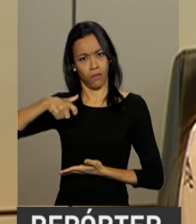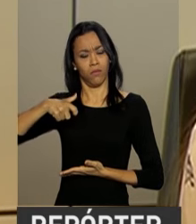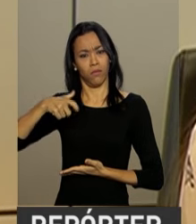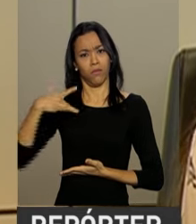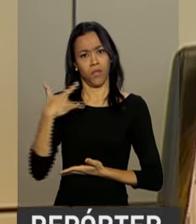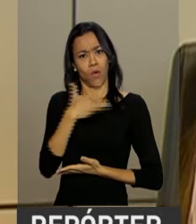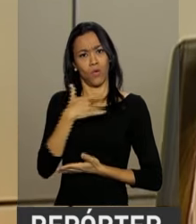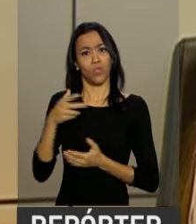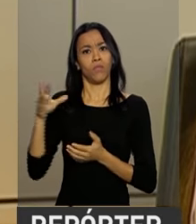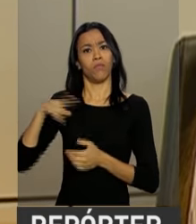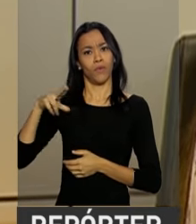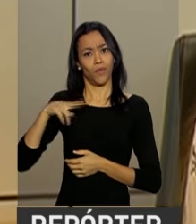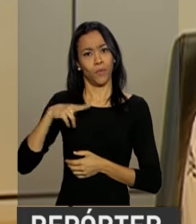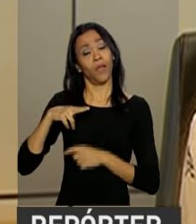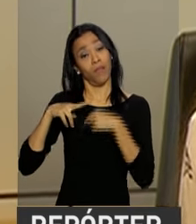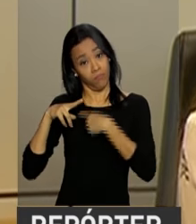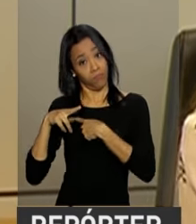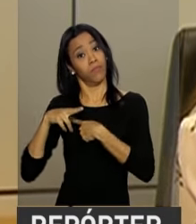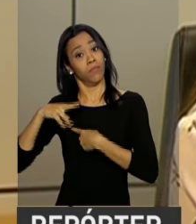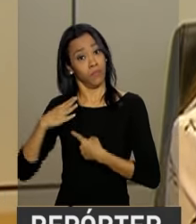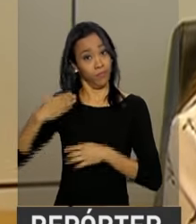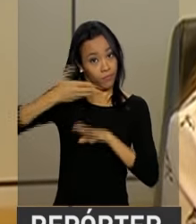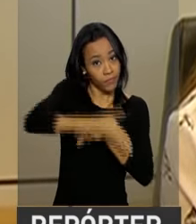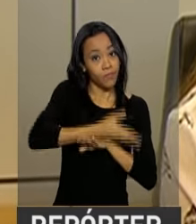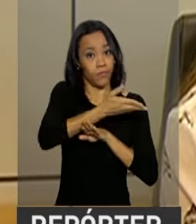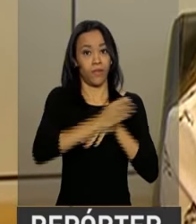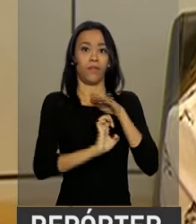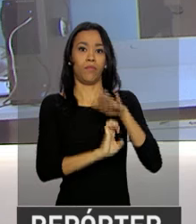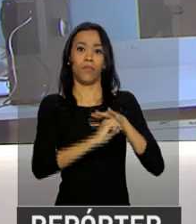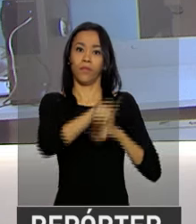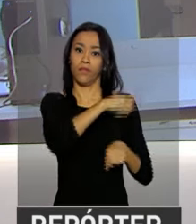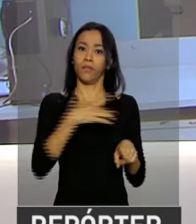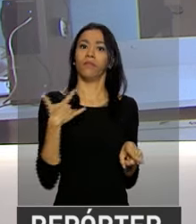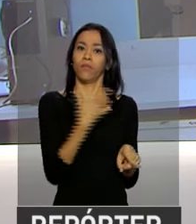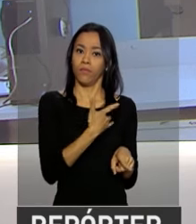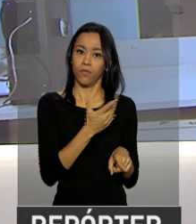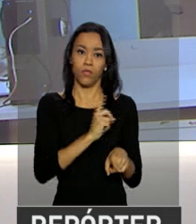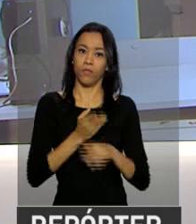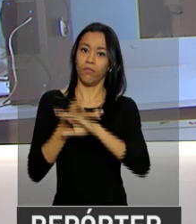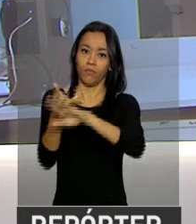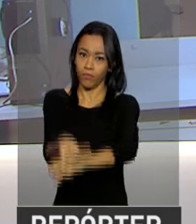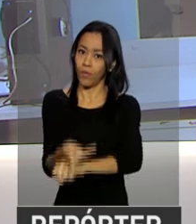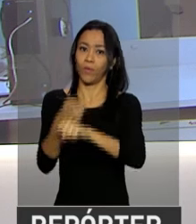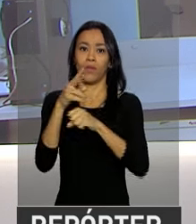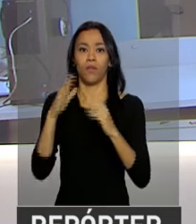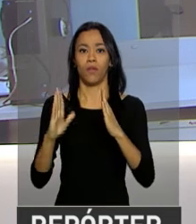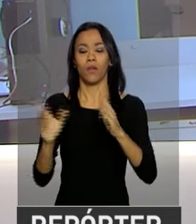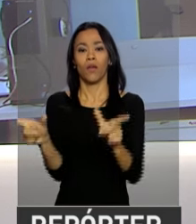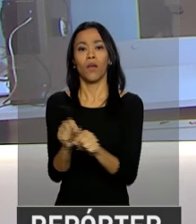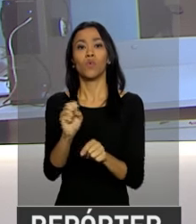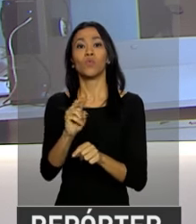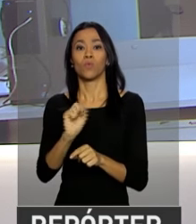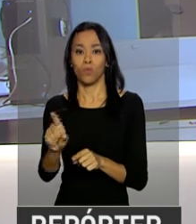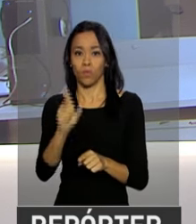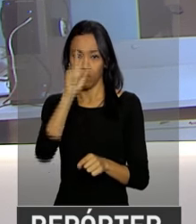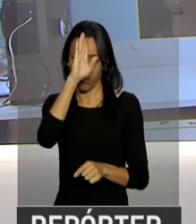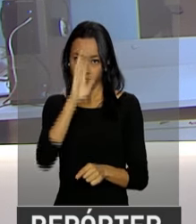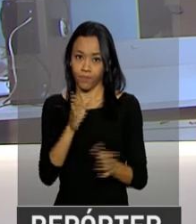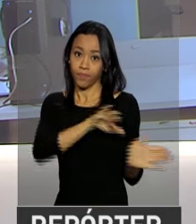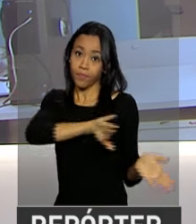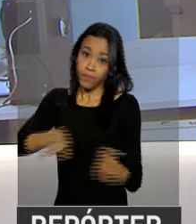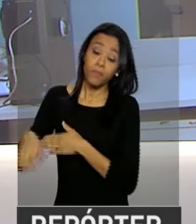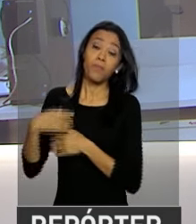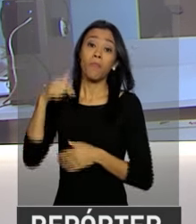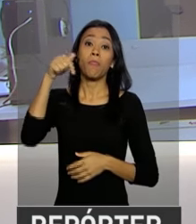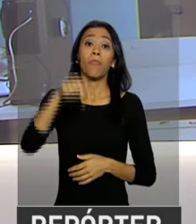faça esse procedimento na rede do plano de saúde. De janeiro de 2015 a abril deste ano,